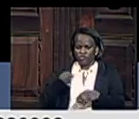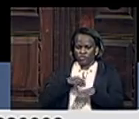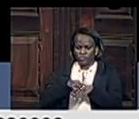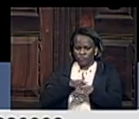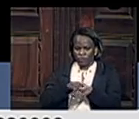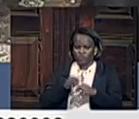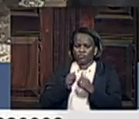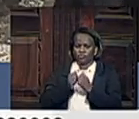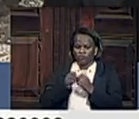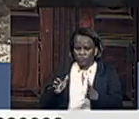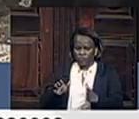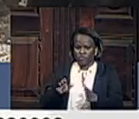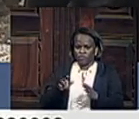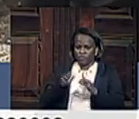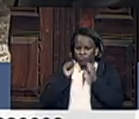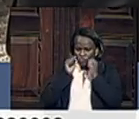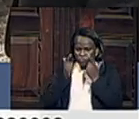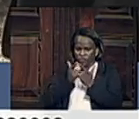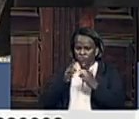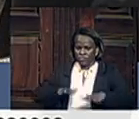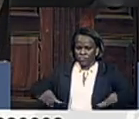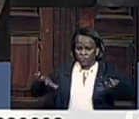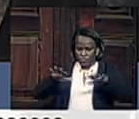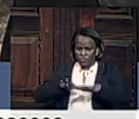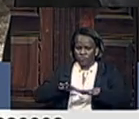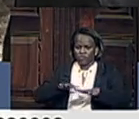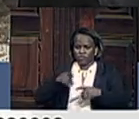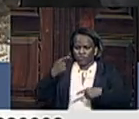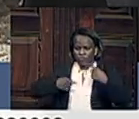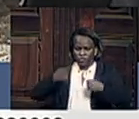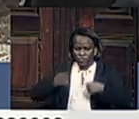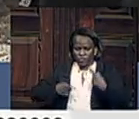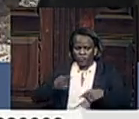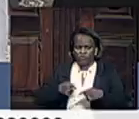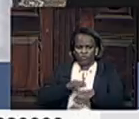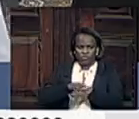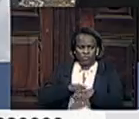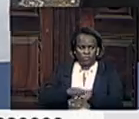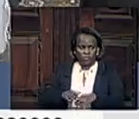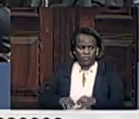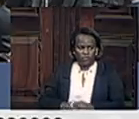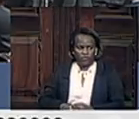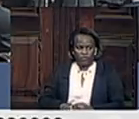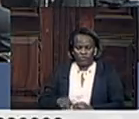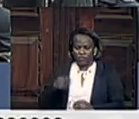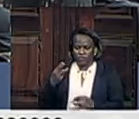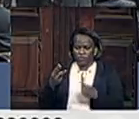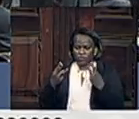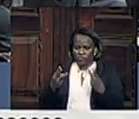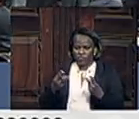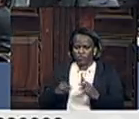abrir para o parlamento fazer uma discussão mais aprofundada. 3-2,